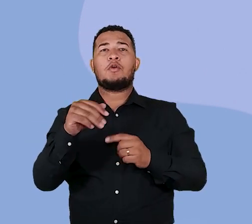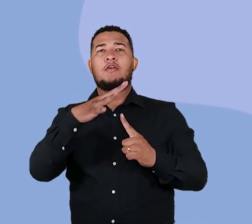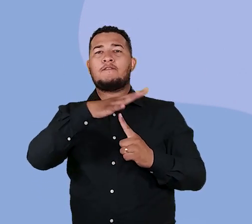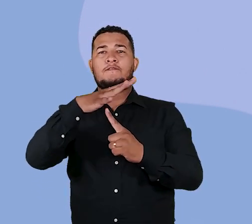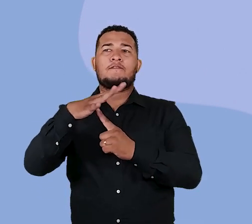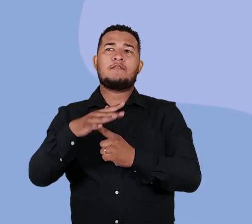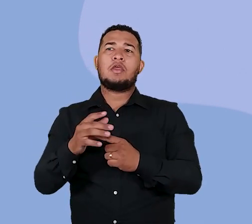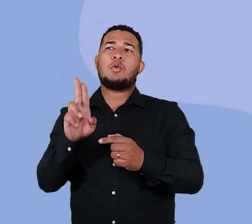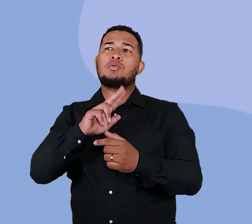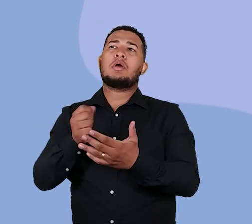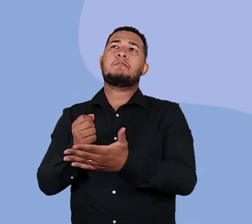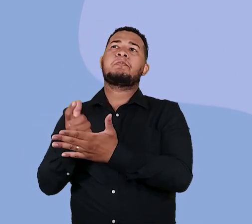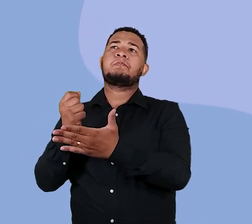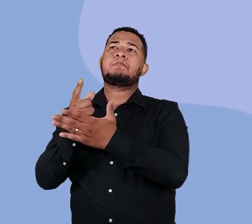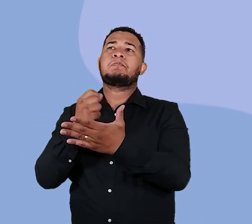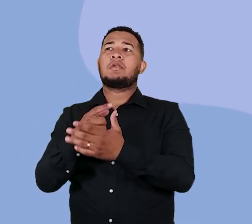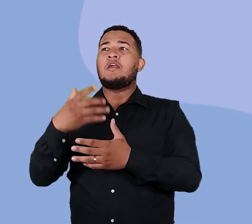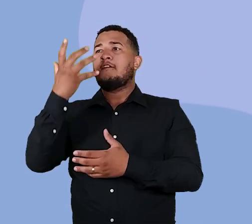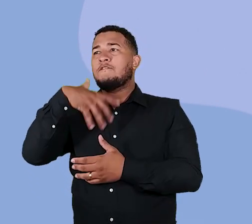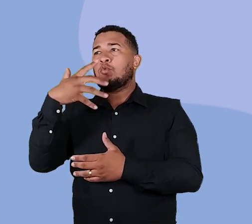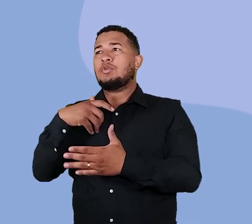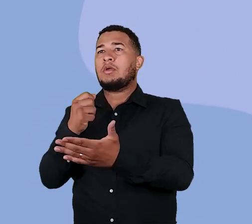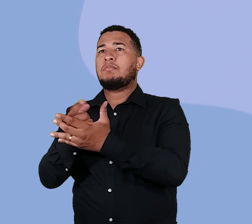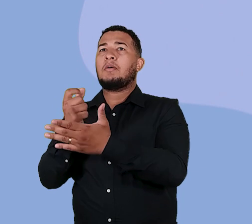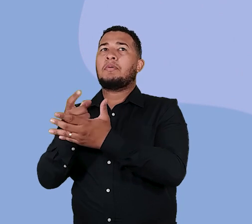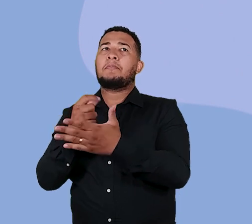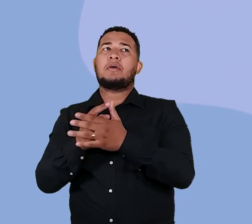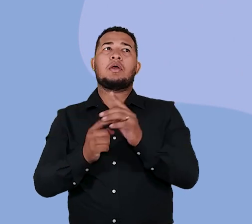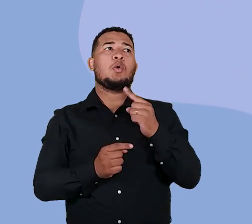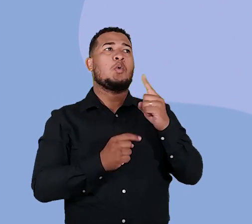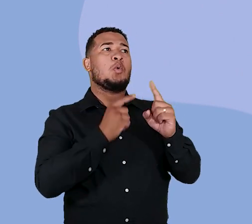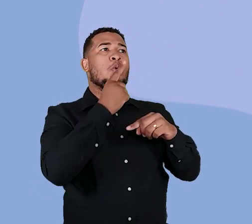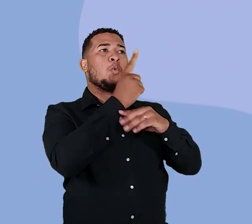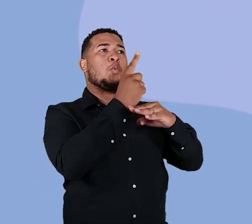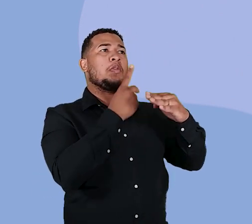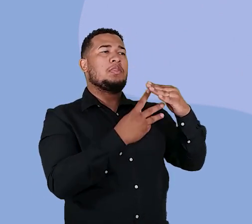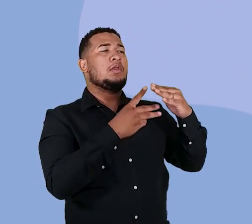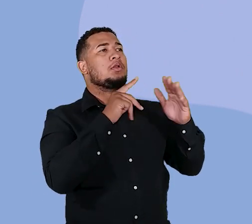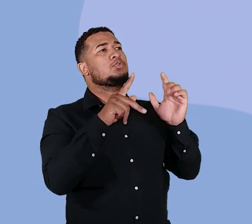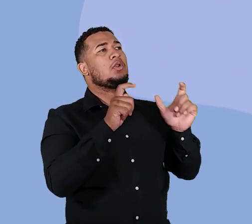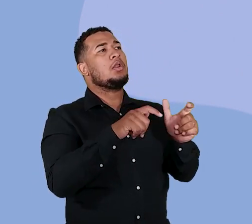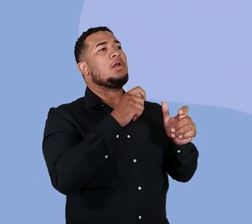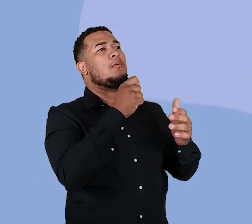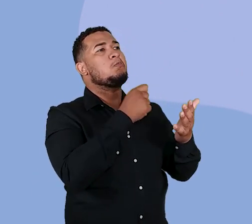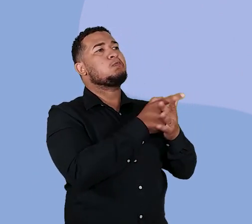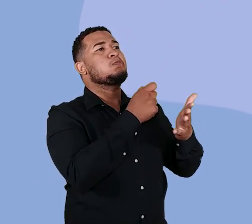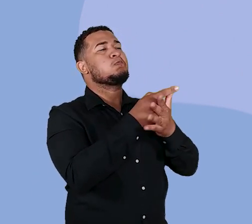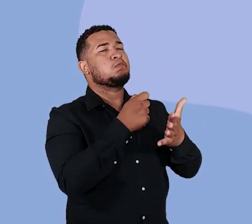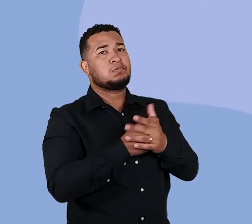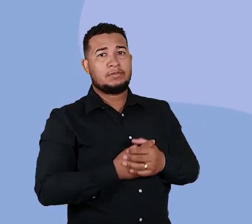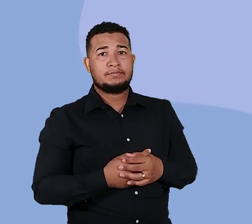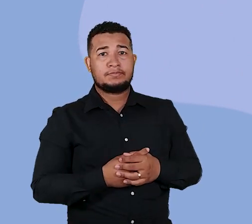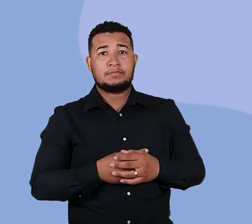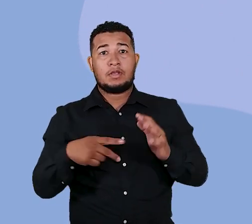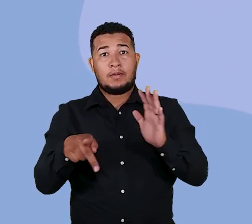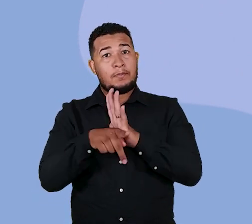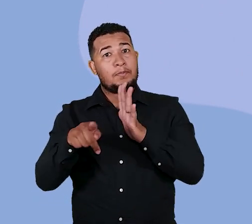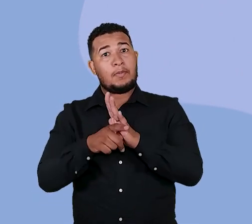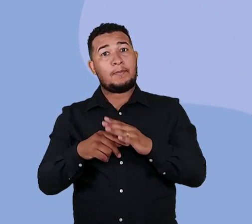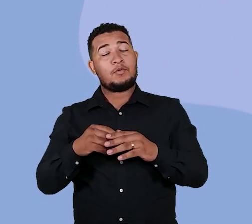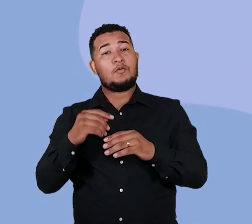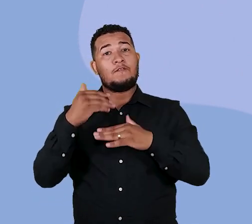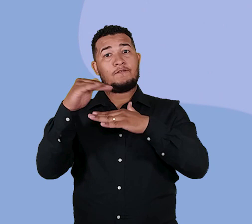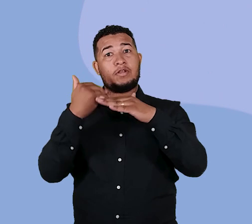quantia. Gastou o meio dessa quantia na banca de frutas e um terço na banca de legumes e verduras. Que fração da